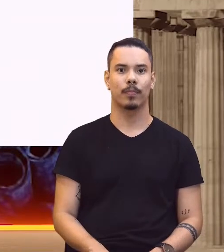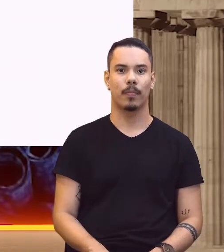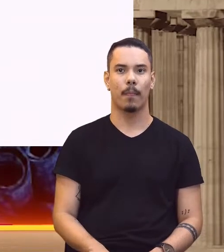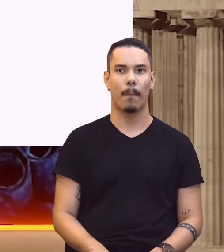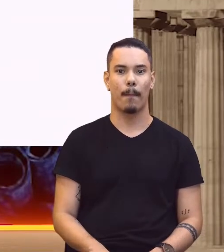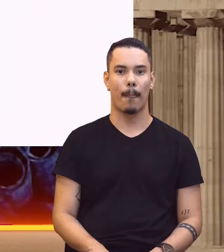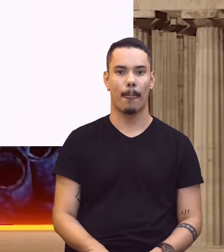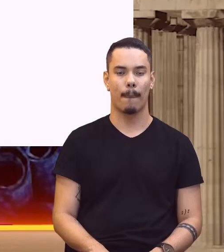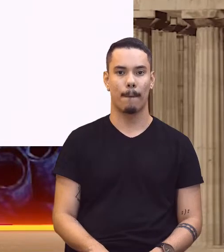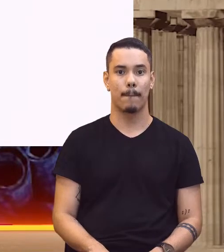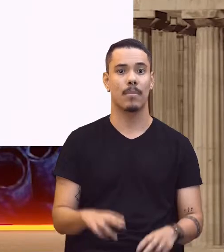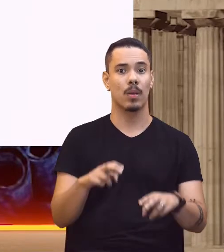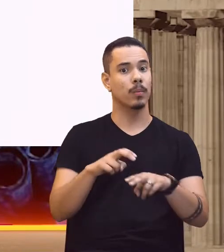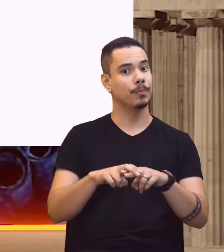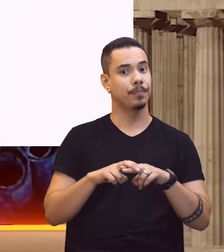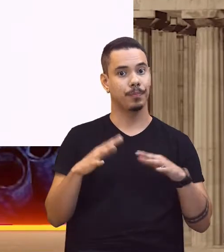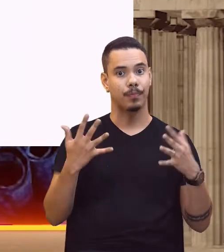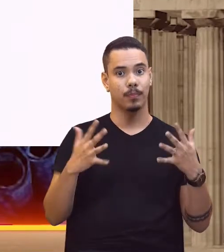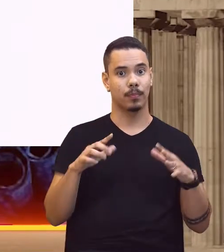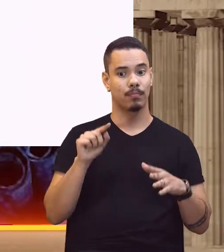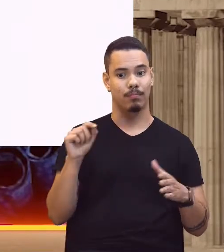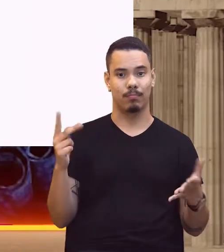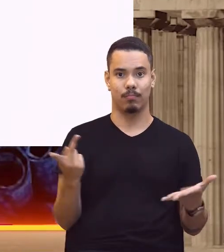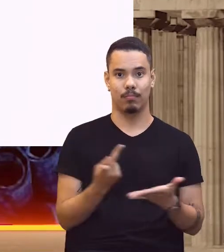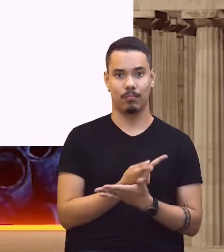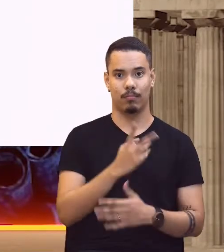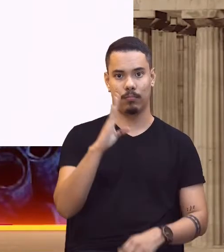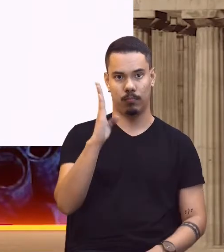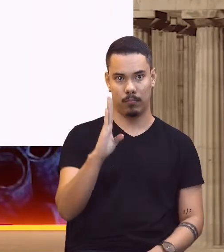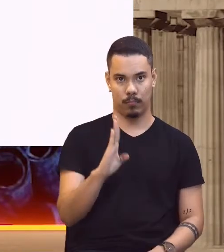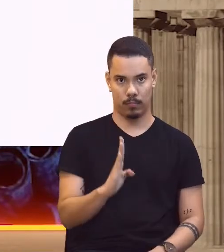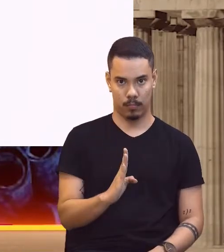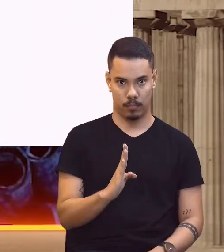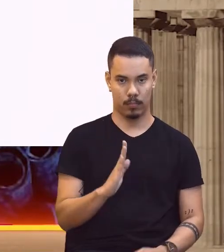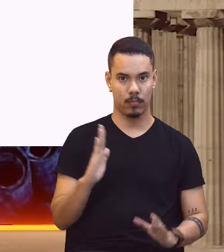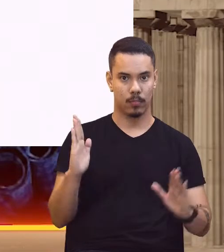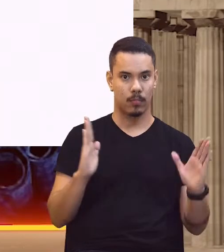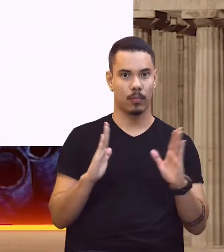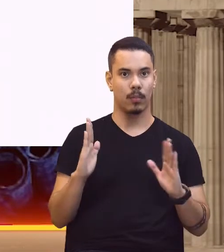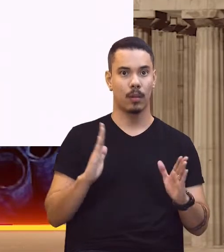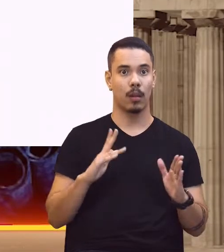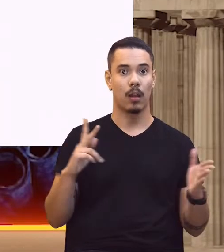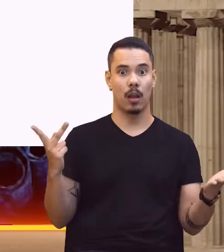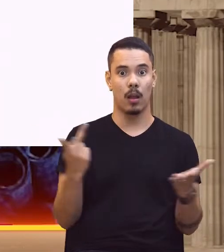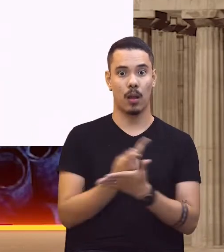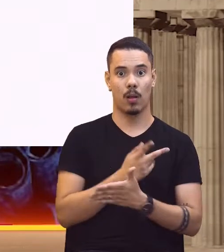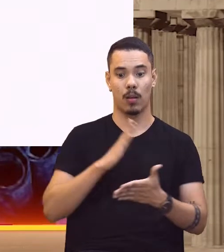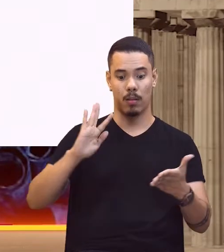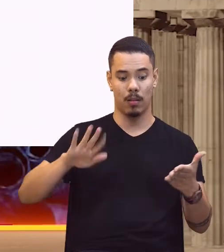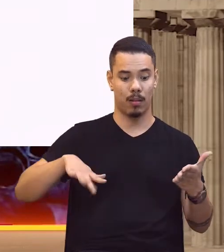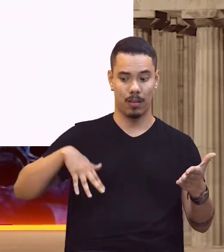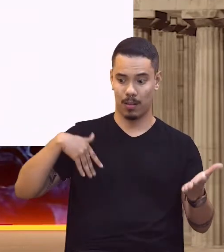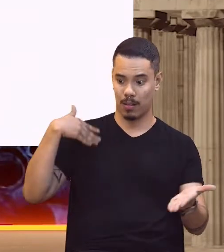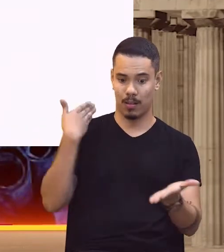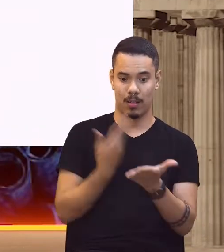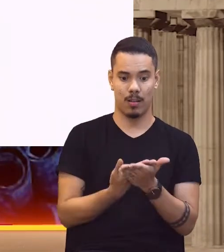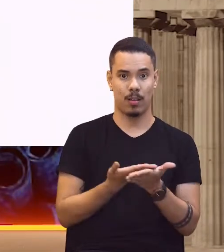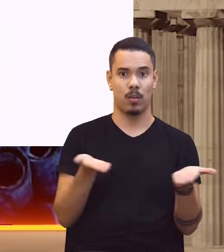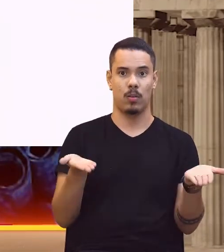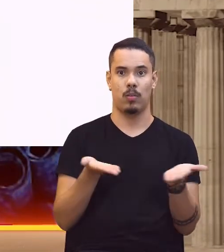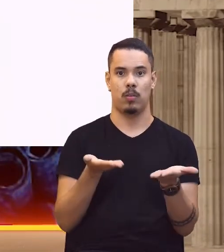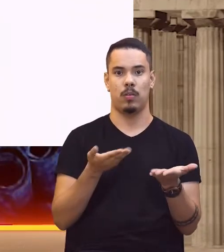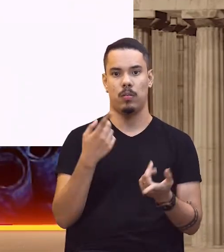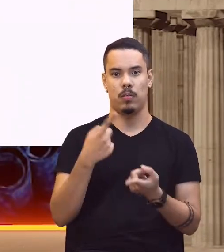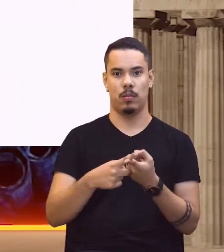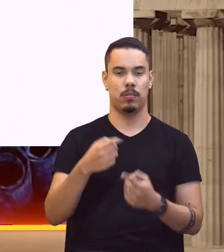Então, é mais ou menos isso que aconteceu no Brasil, lá naquela época, e que acontece até hoje. Porque, se a gente for